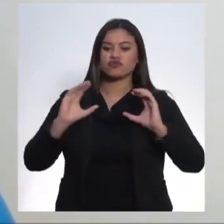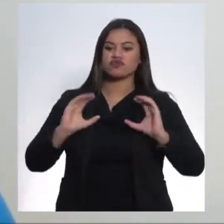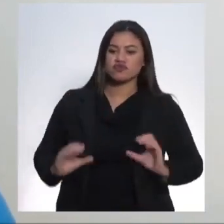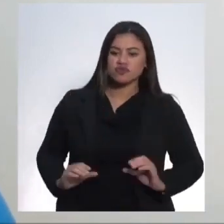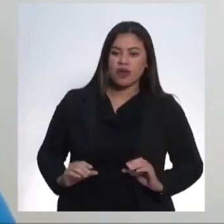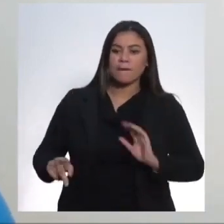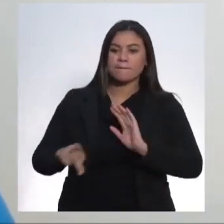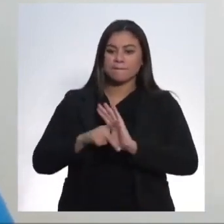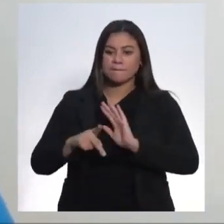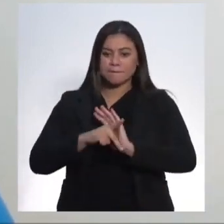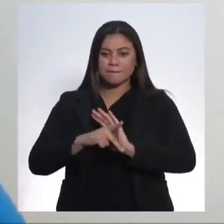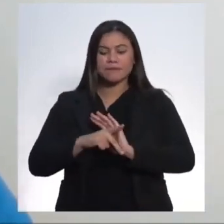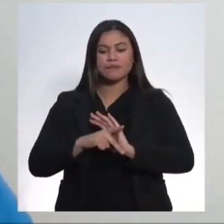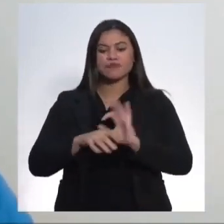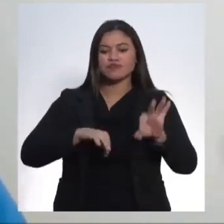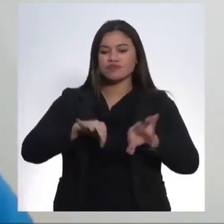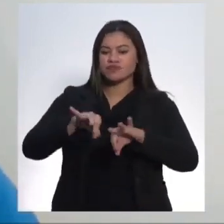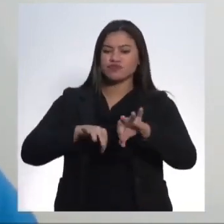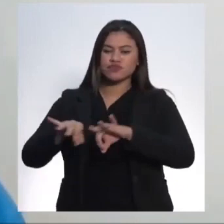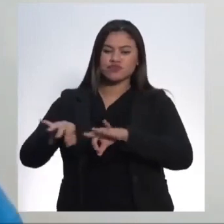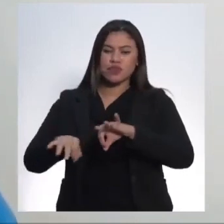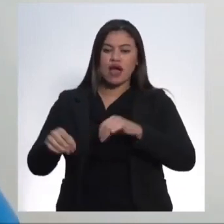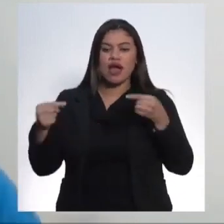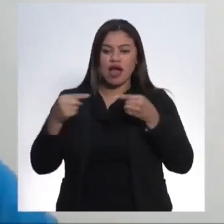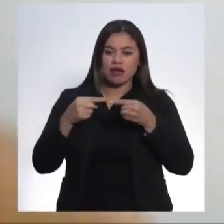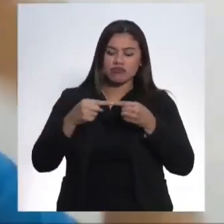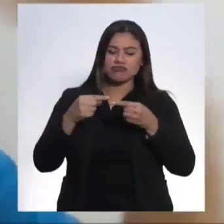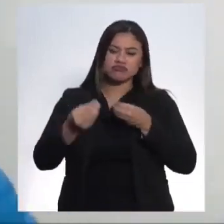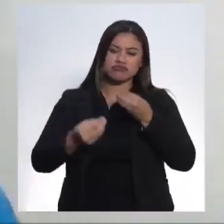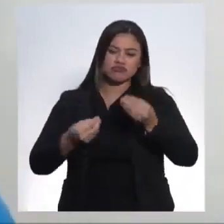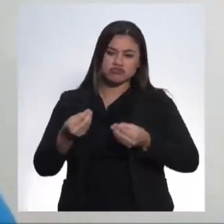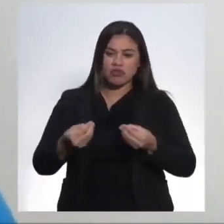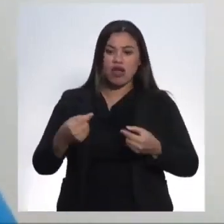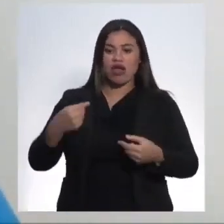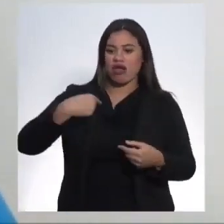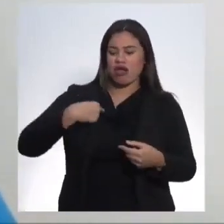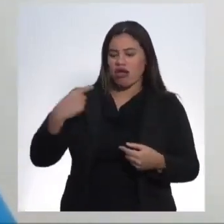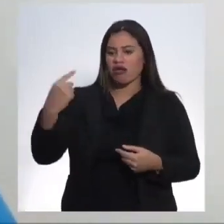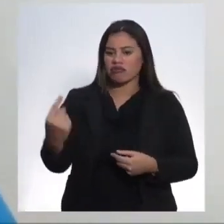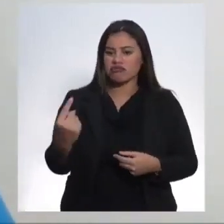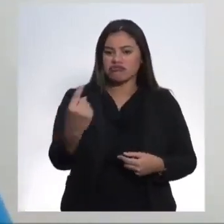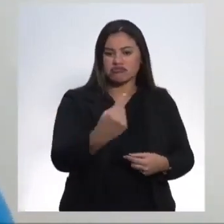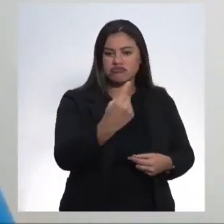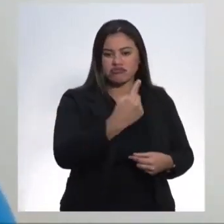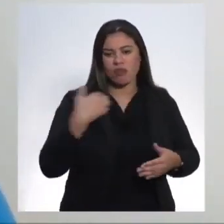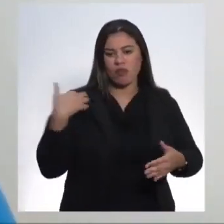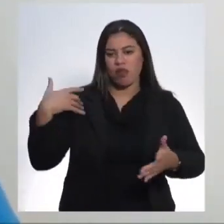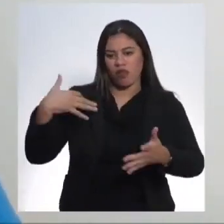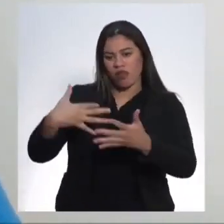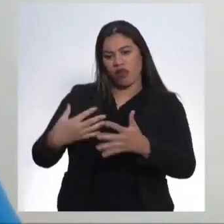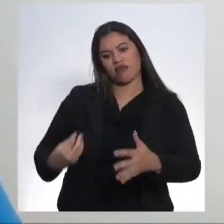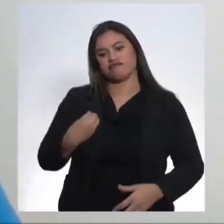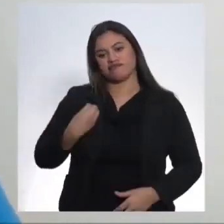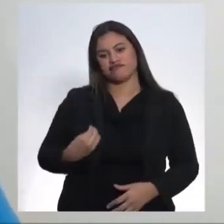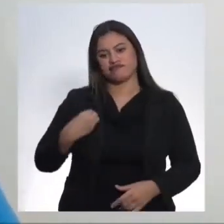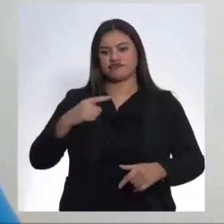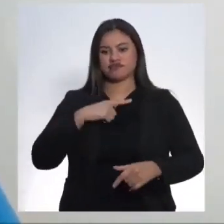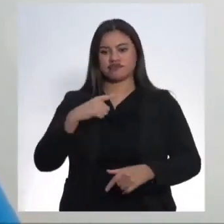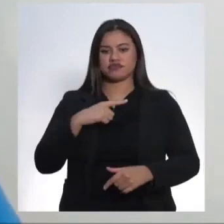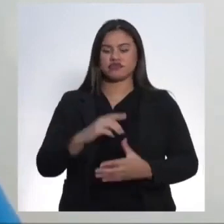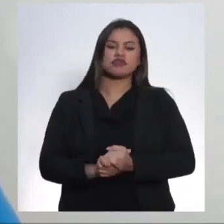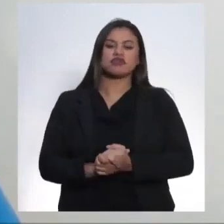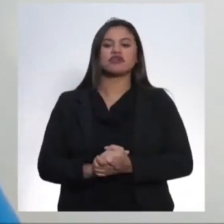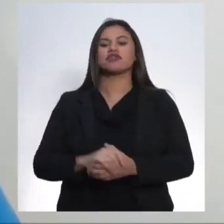construção desse projeto de vida que nós vamos percorrer, que vocês percorrerão ao longo da vida de vocês. Nós elencamos os